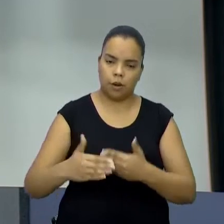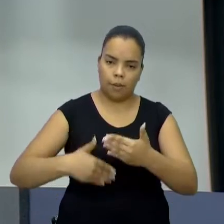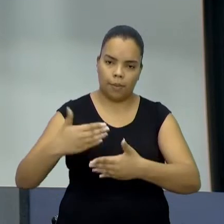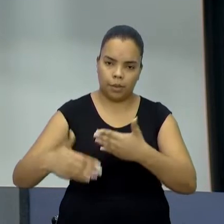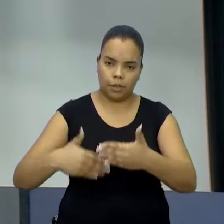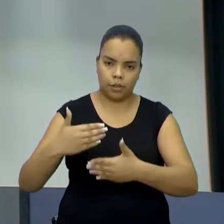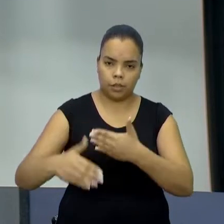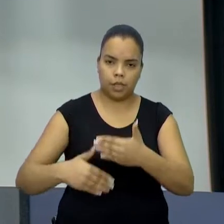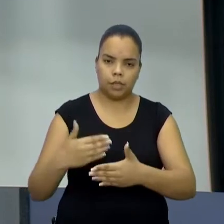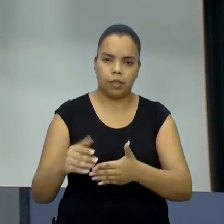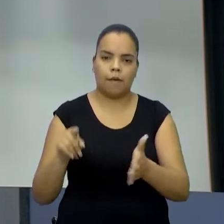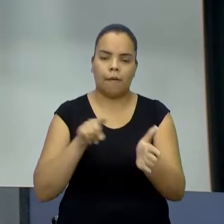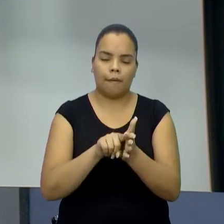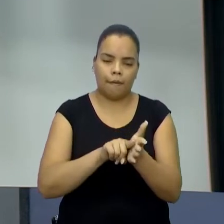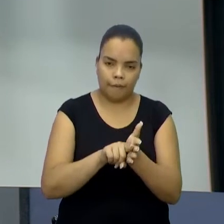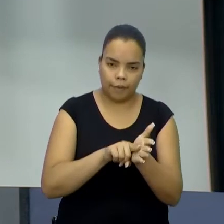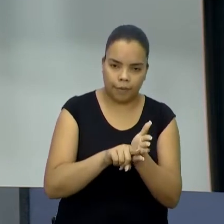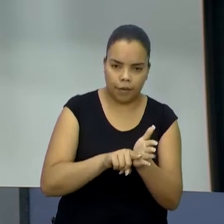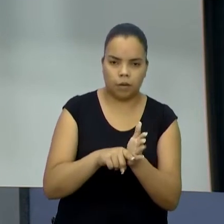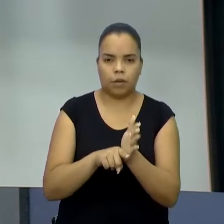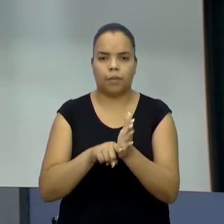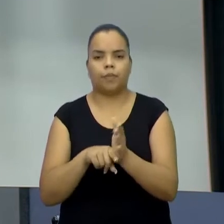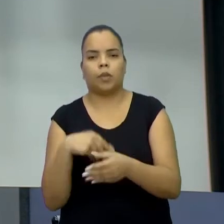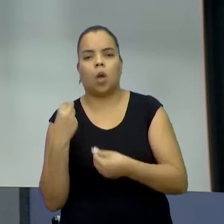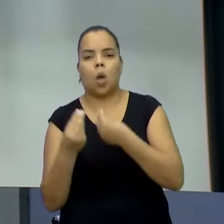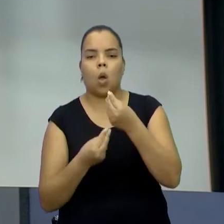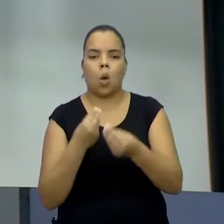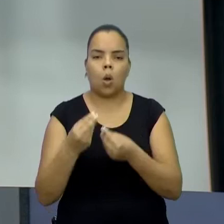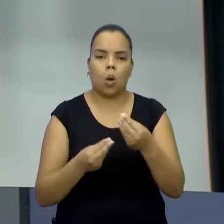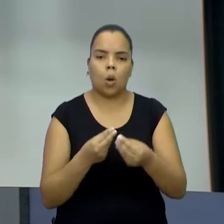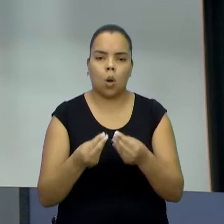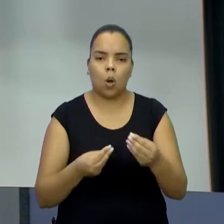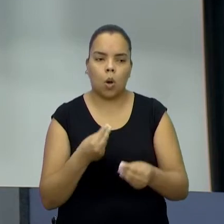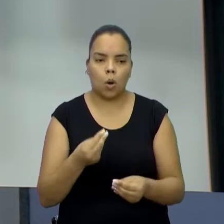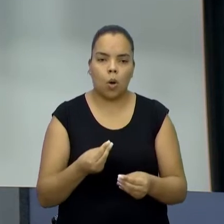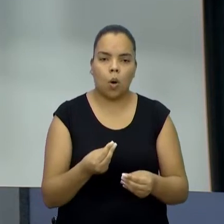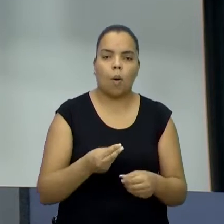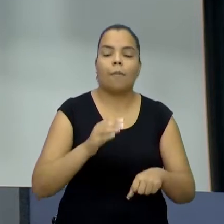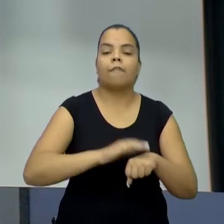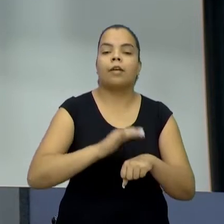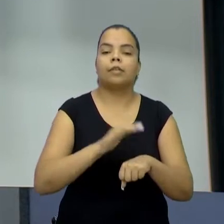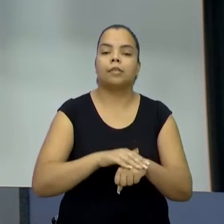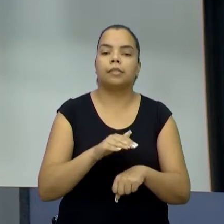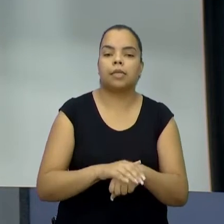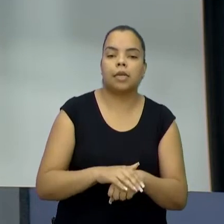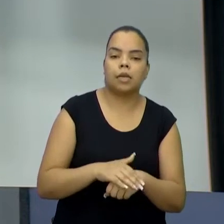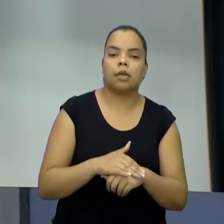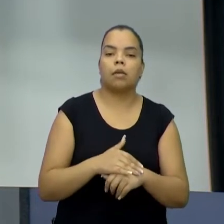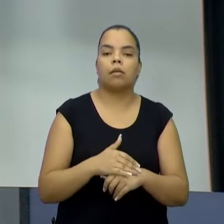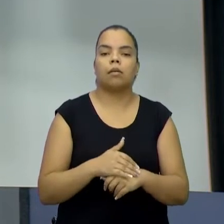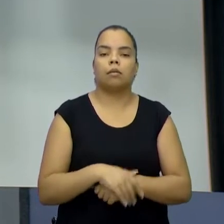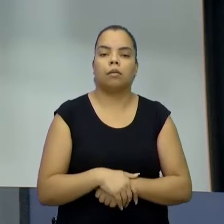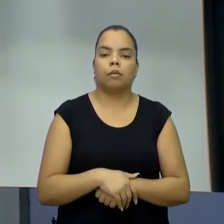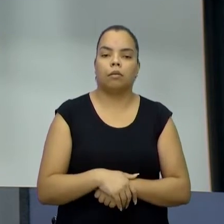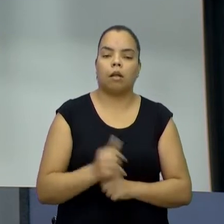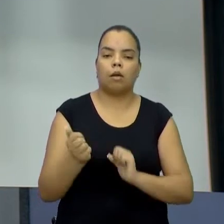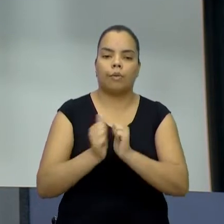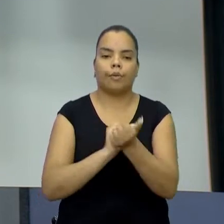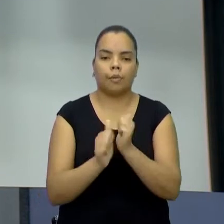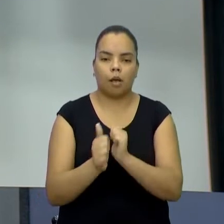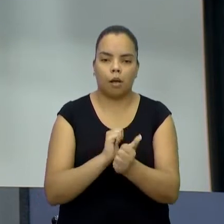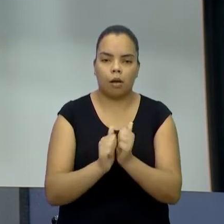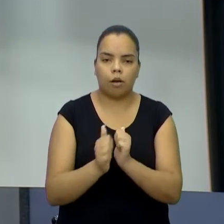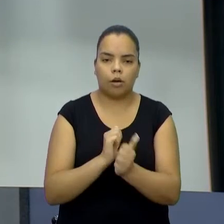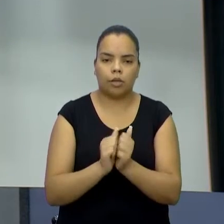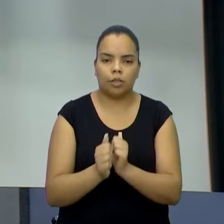que vocês investigassem como jogavam essas modalidades, como era o desenvolvimento,